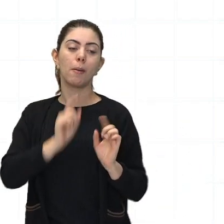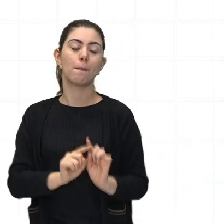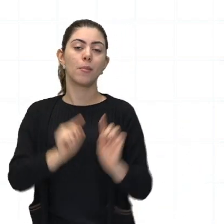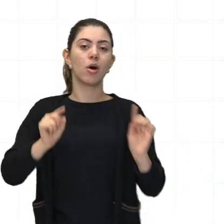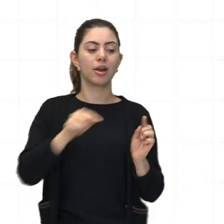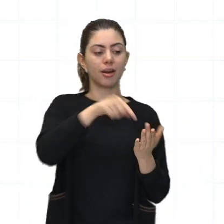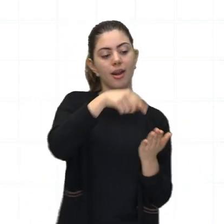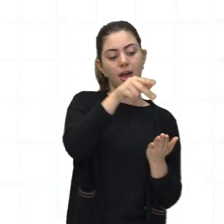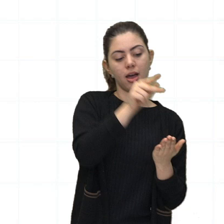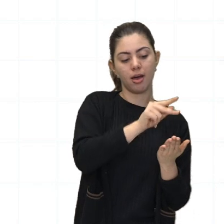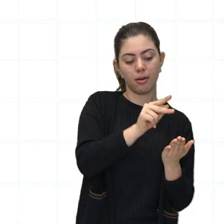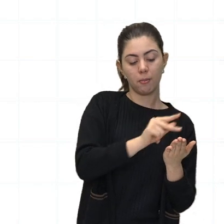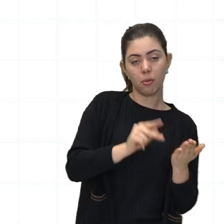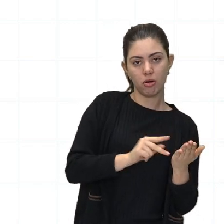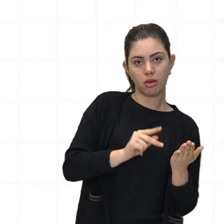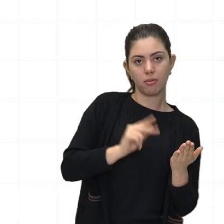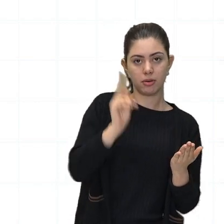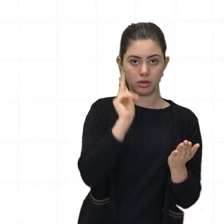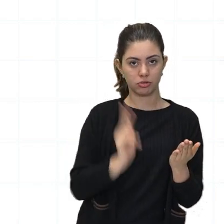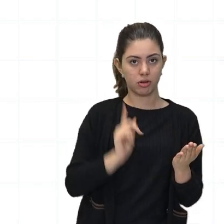é uma mulher, ele é feminino.